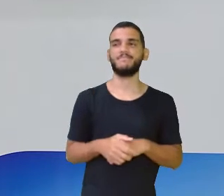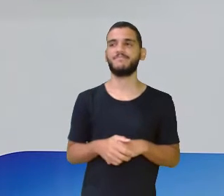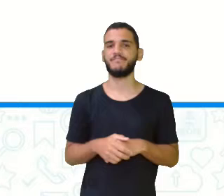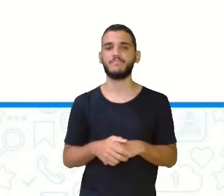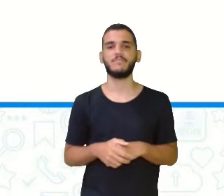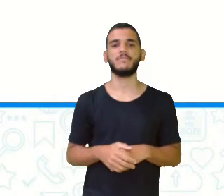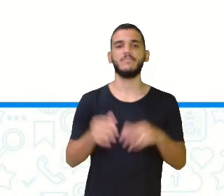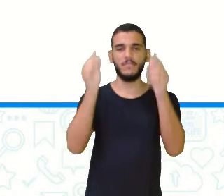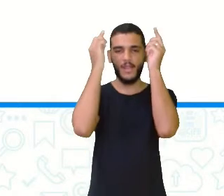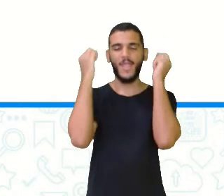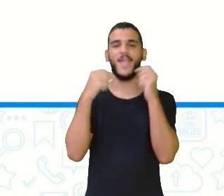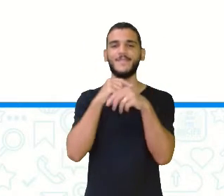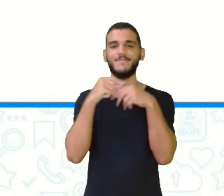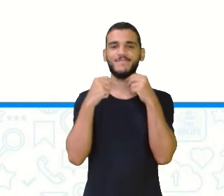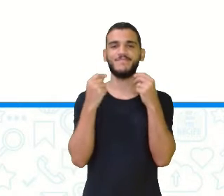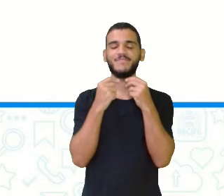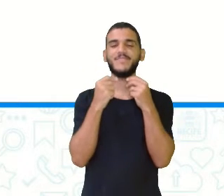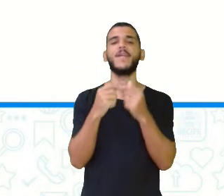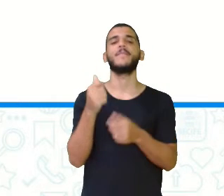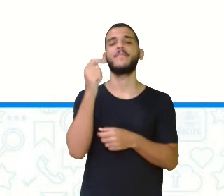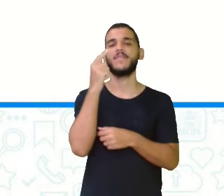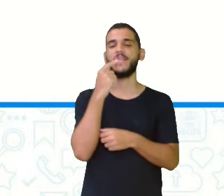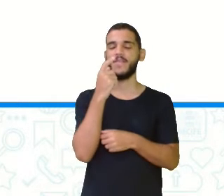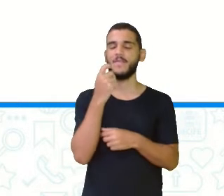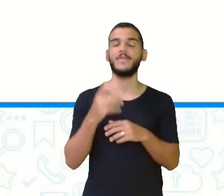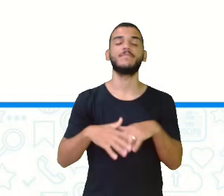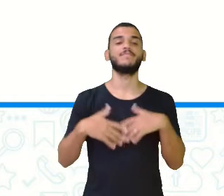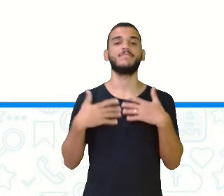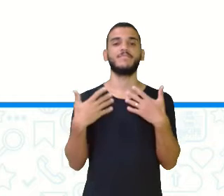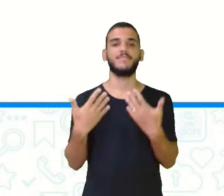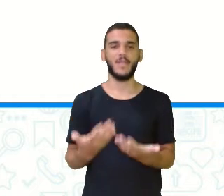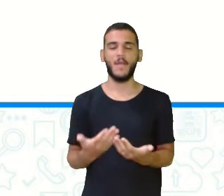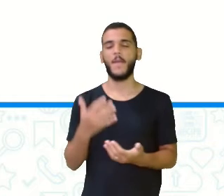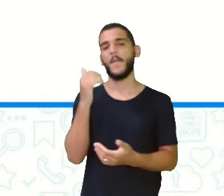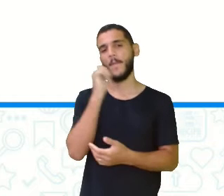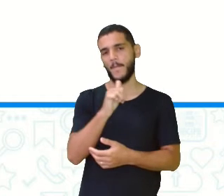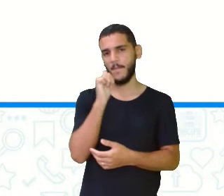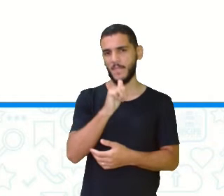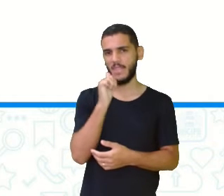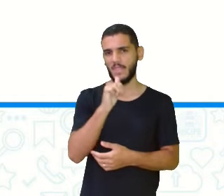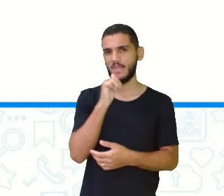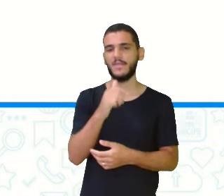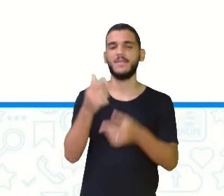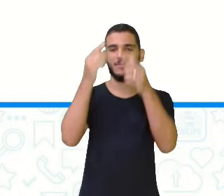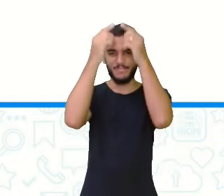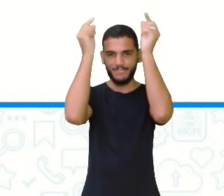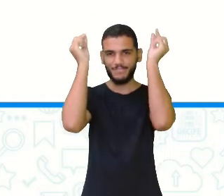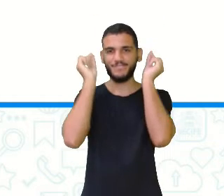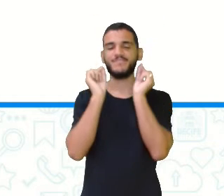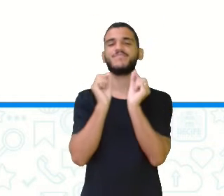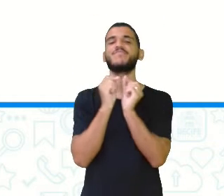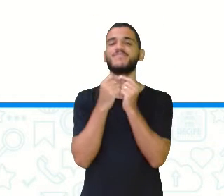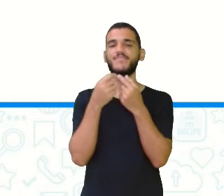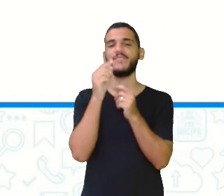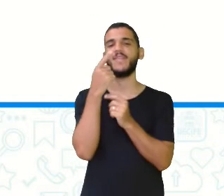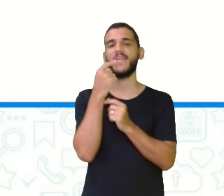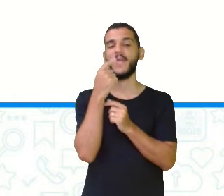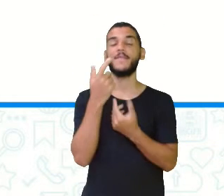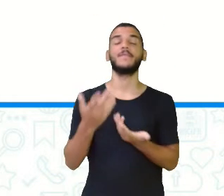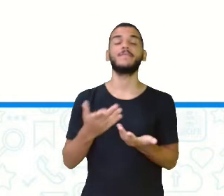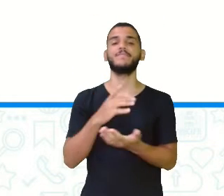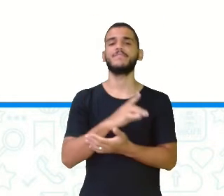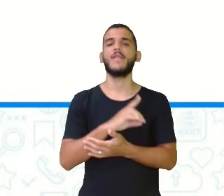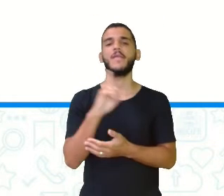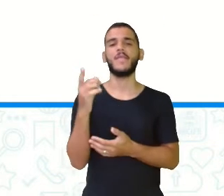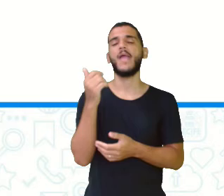mesma, Chapeuzinho Vermelho. Era uma vez uma menina chamada Chapeuzinho Vermelho. Um dia, sua mamãe pediu